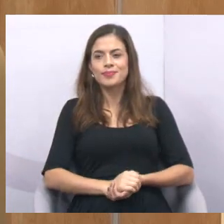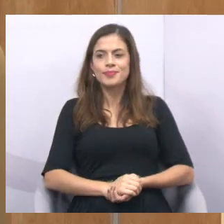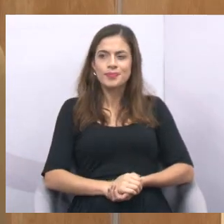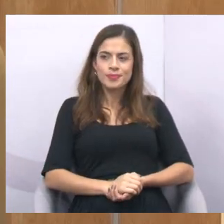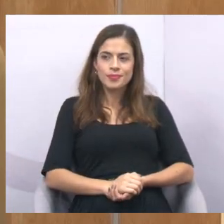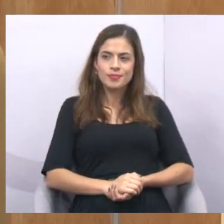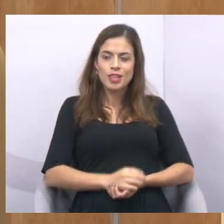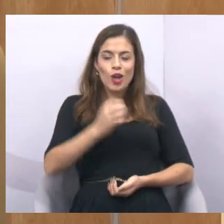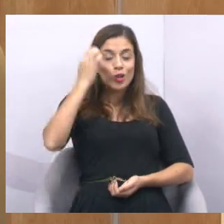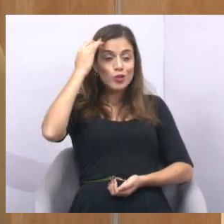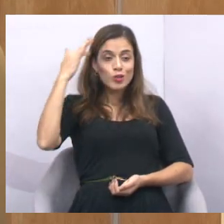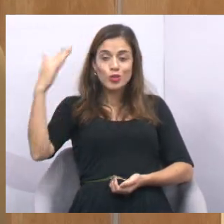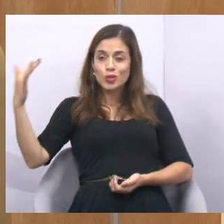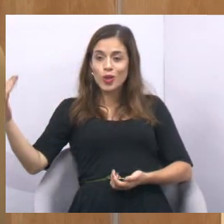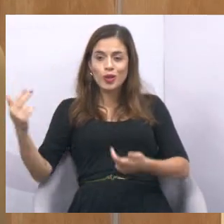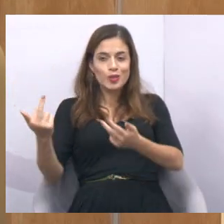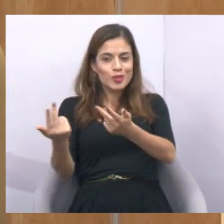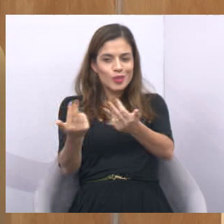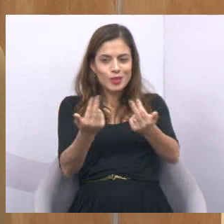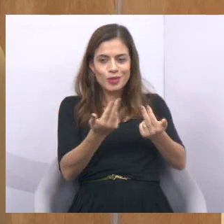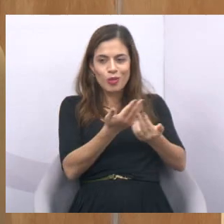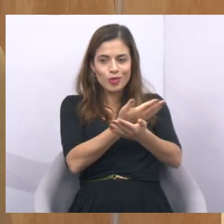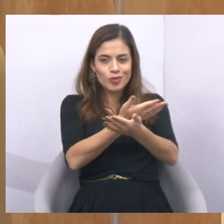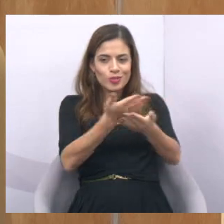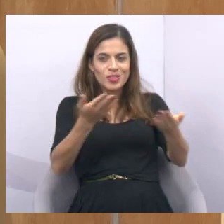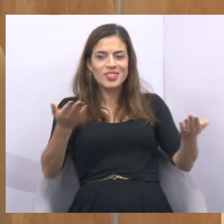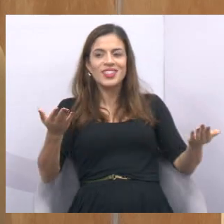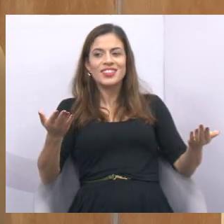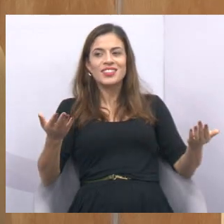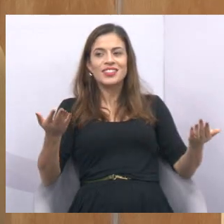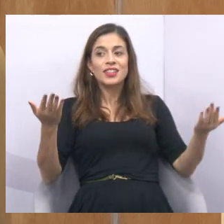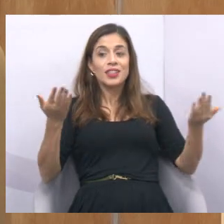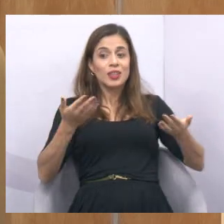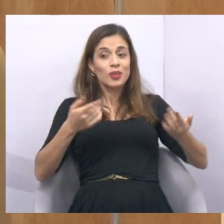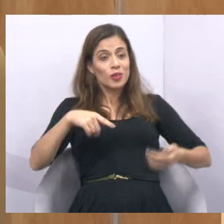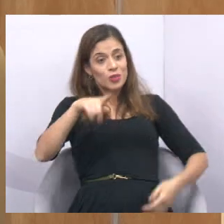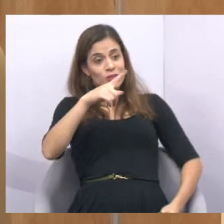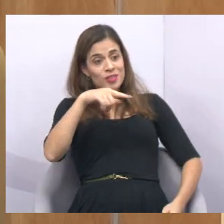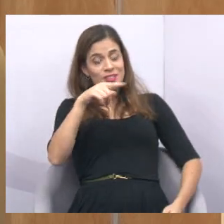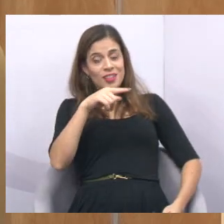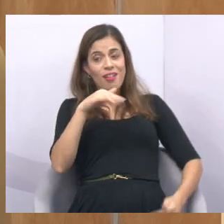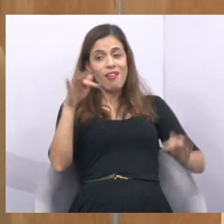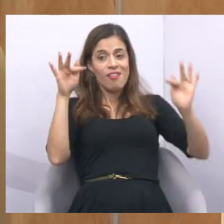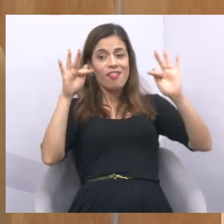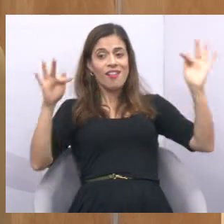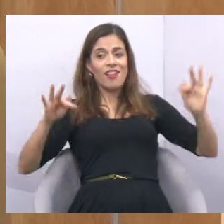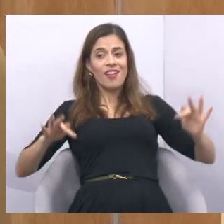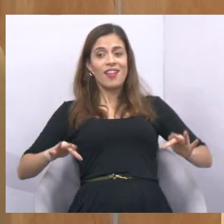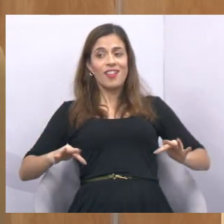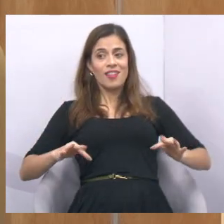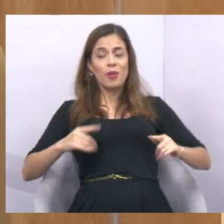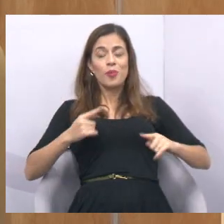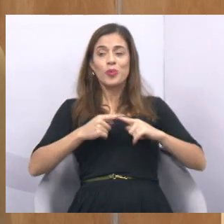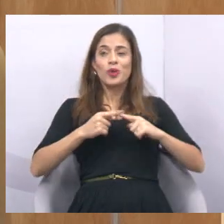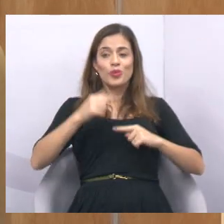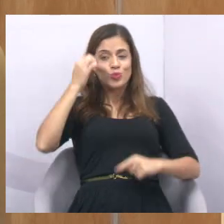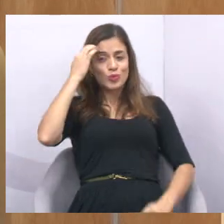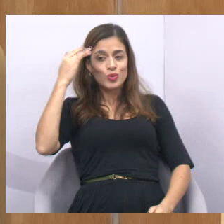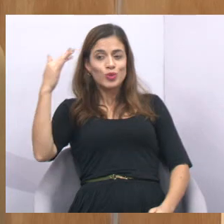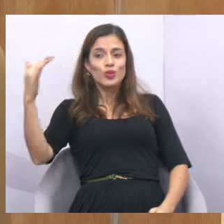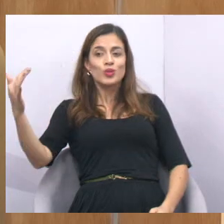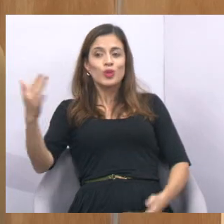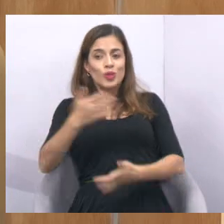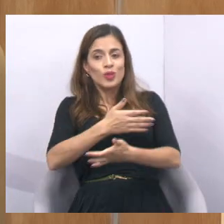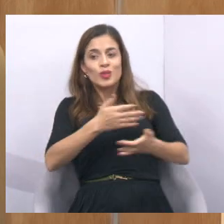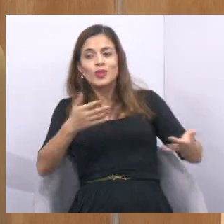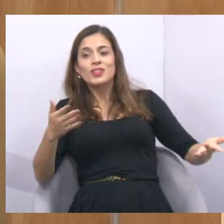mesmos sonhos que vocês têm. E vocês hoje são felizardos. Porque hoje o sonho de vocês